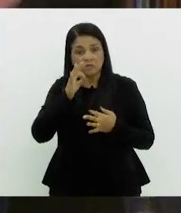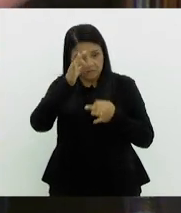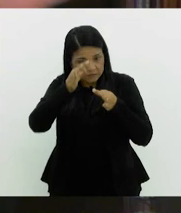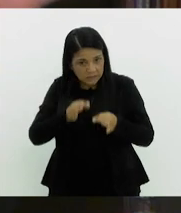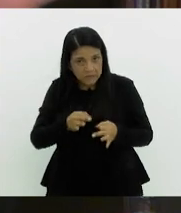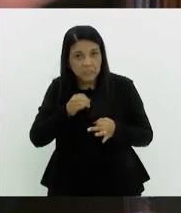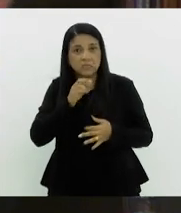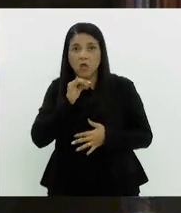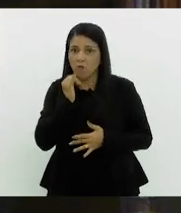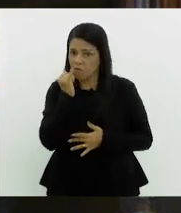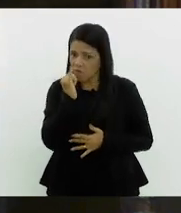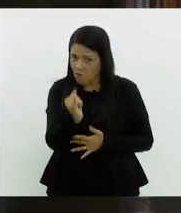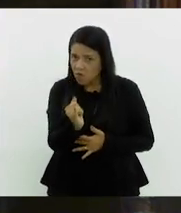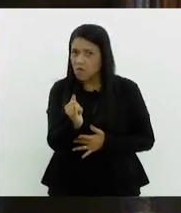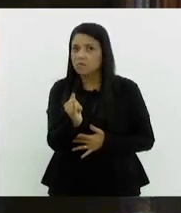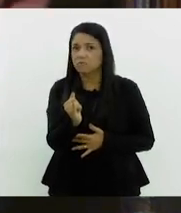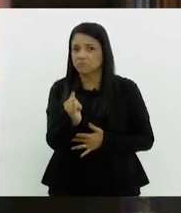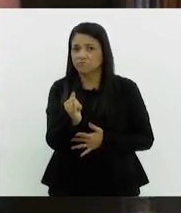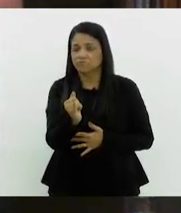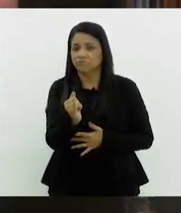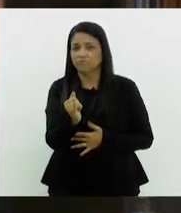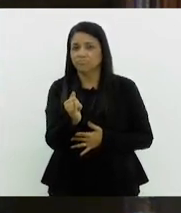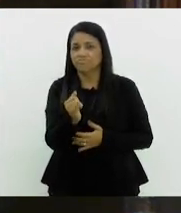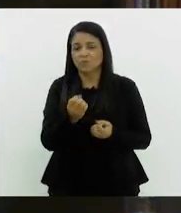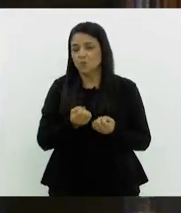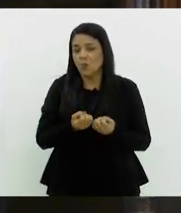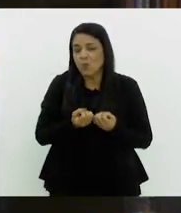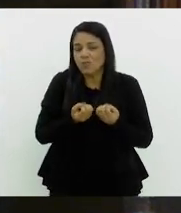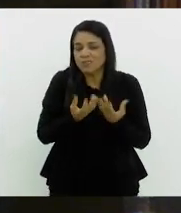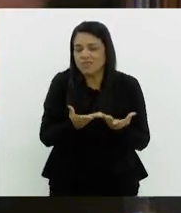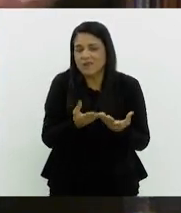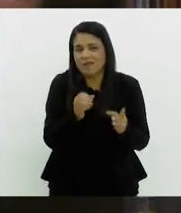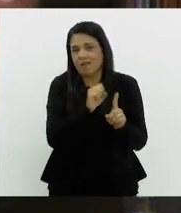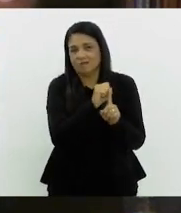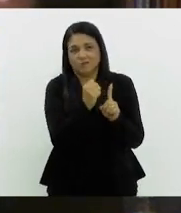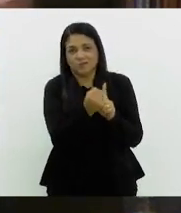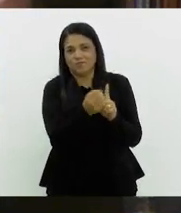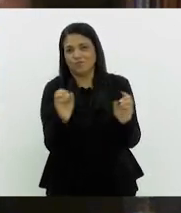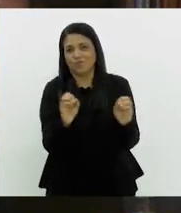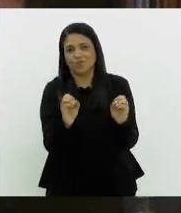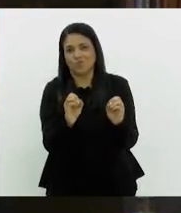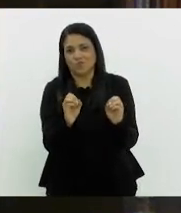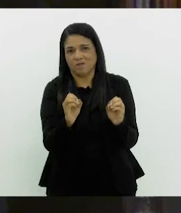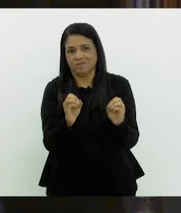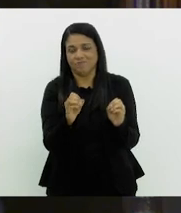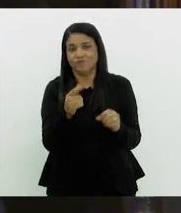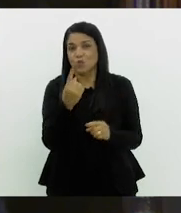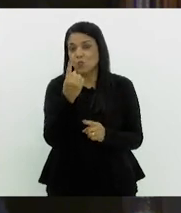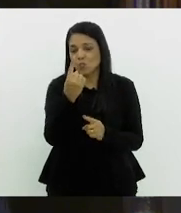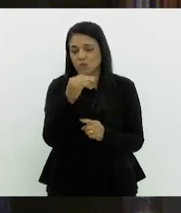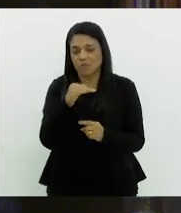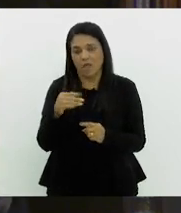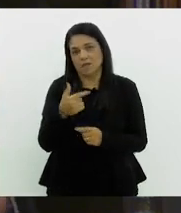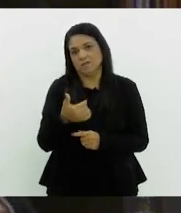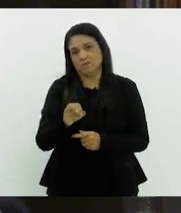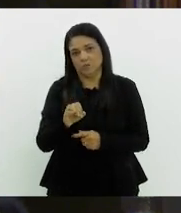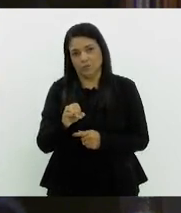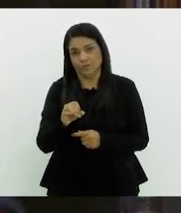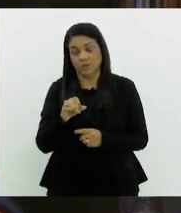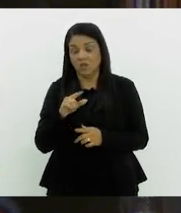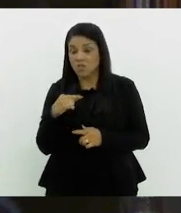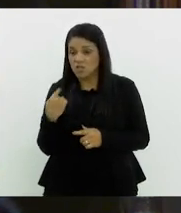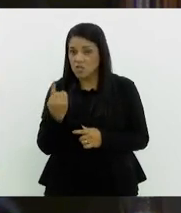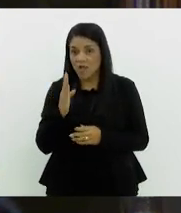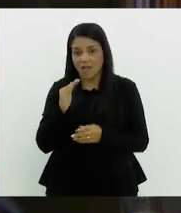aqui sem medo de errar, não estão entregando à sociedade nem o décimo do que poderiam entregar. Não somos eleitos pelo voto,